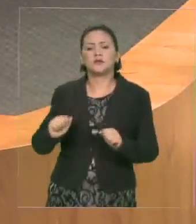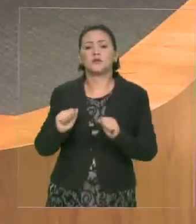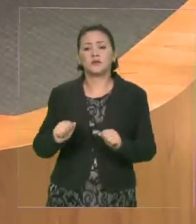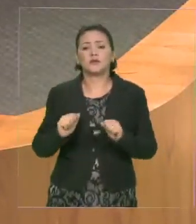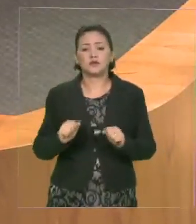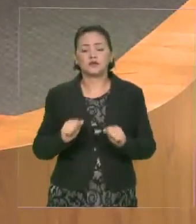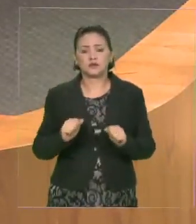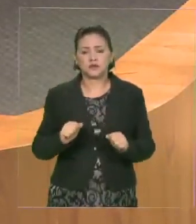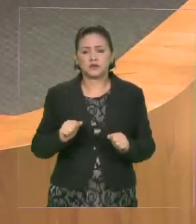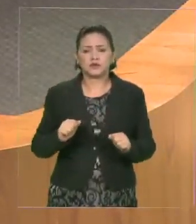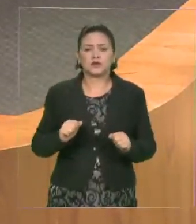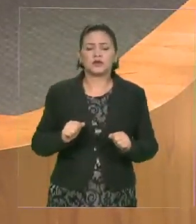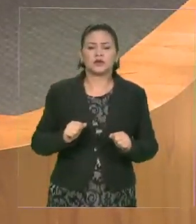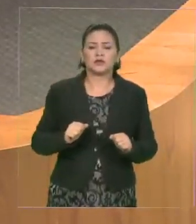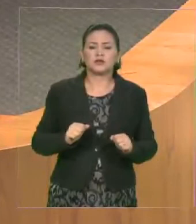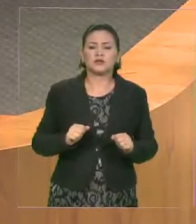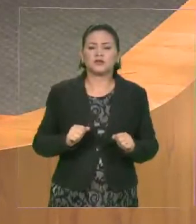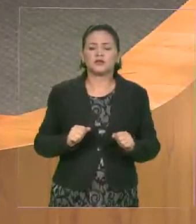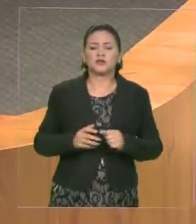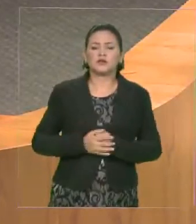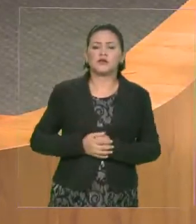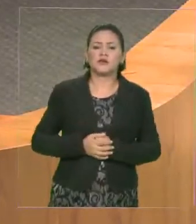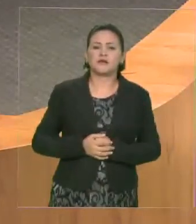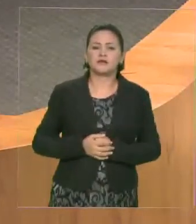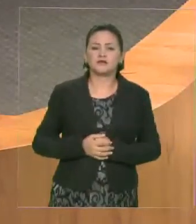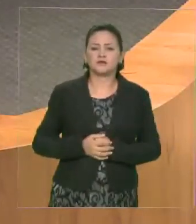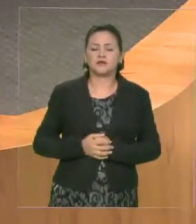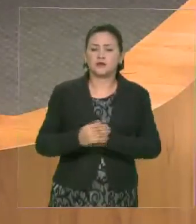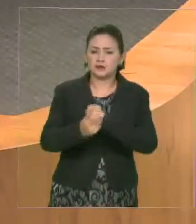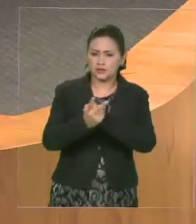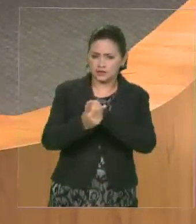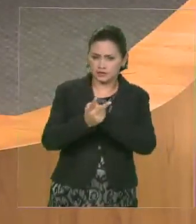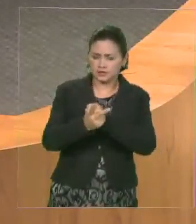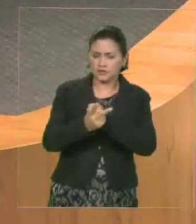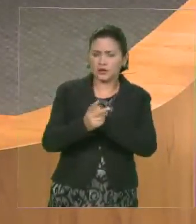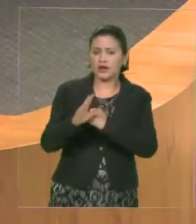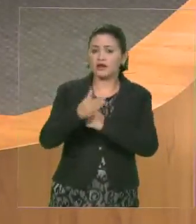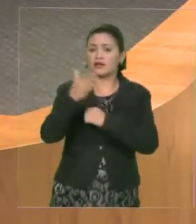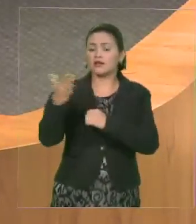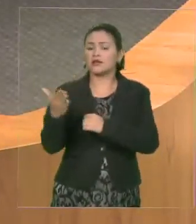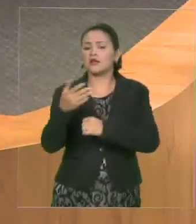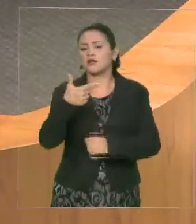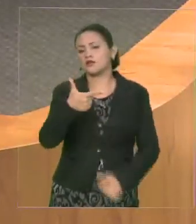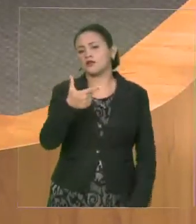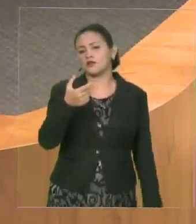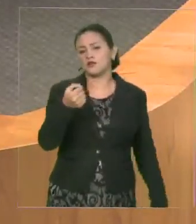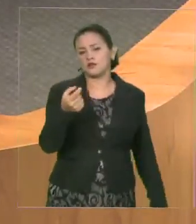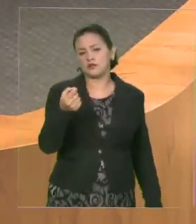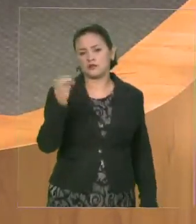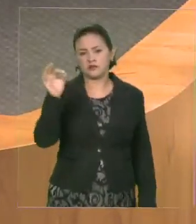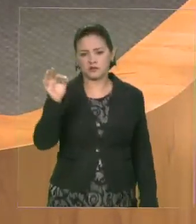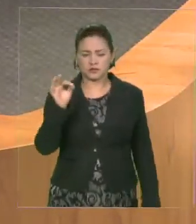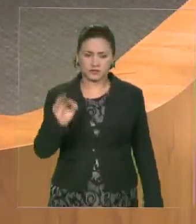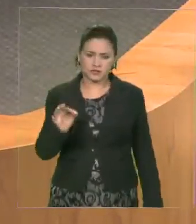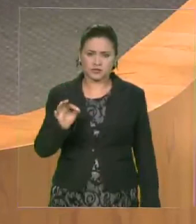até 200%, é o limite da Lei de Responsabilidade Fiscal. Então, o Maranhão recebeu, o governador